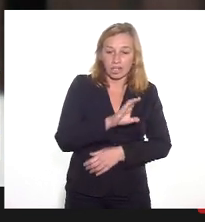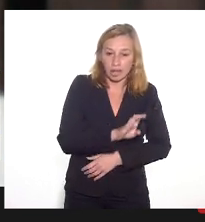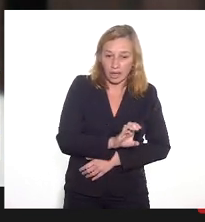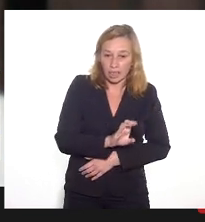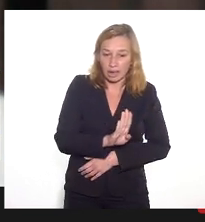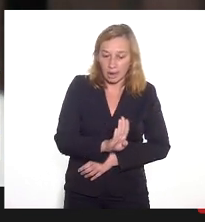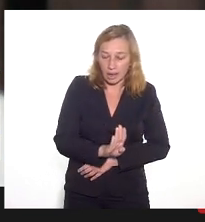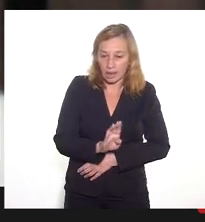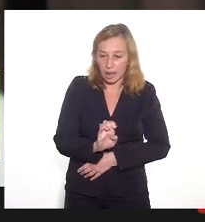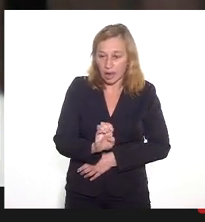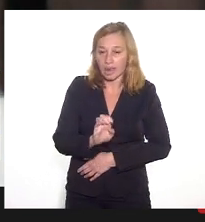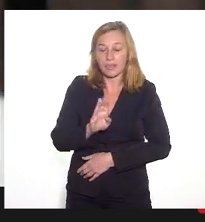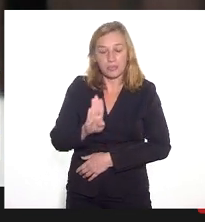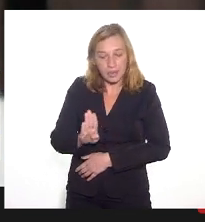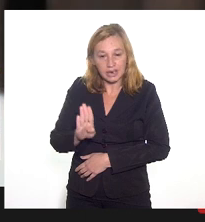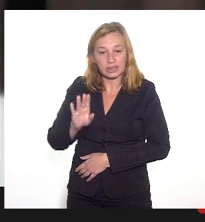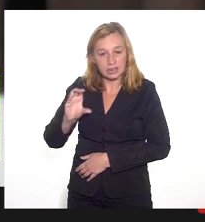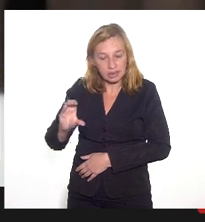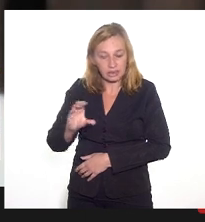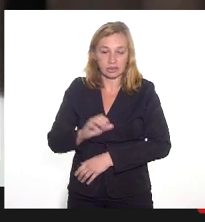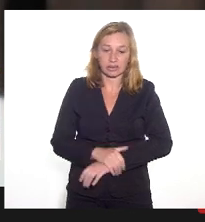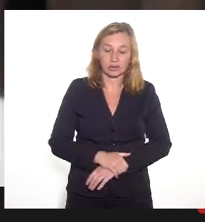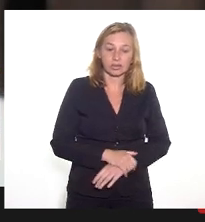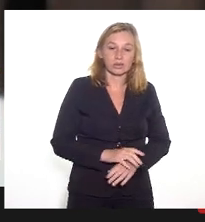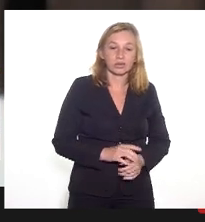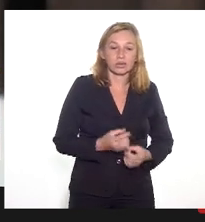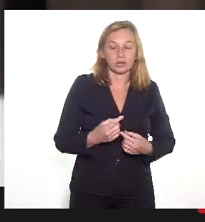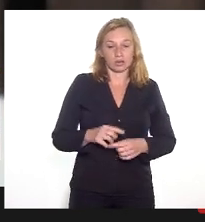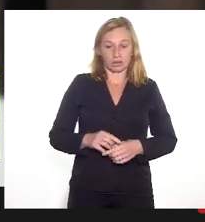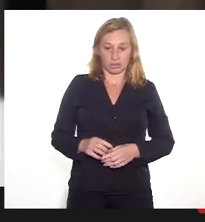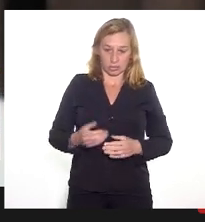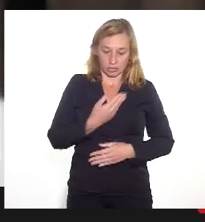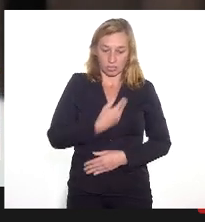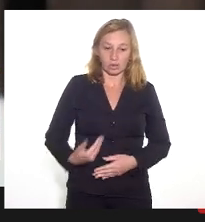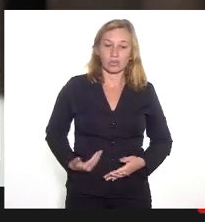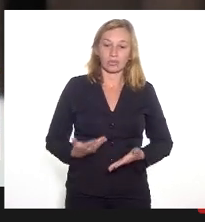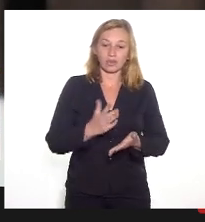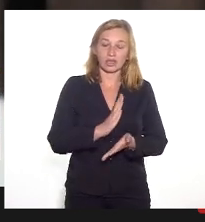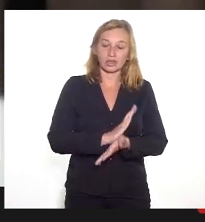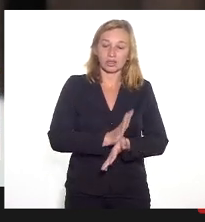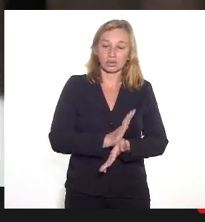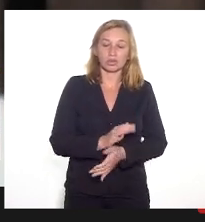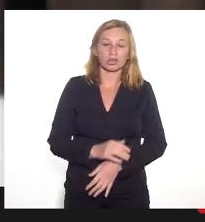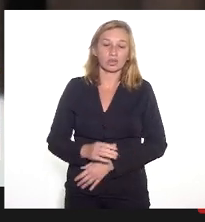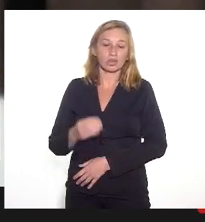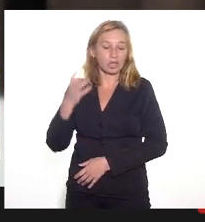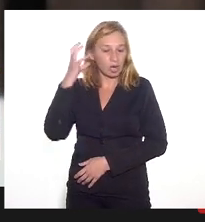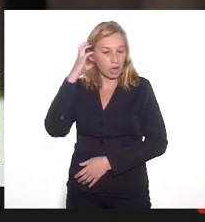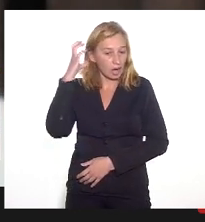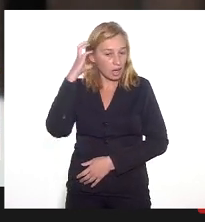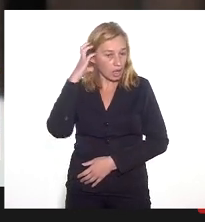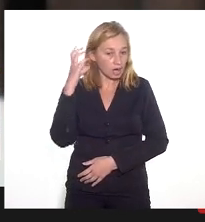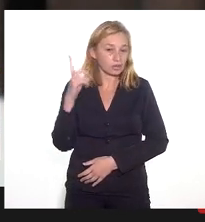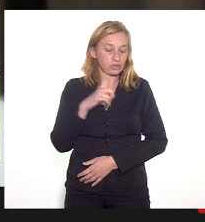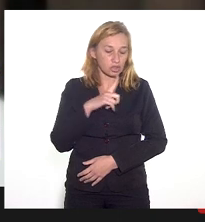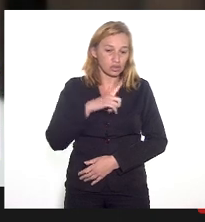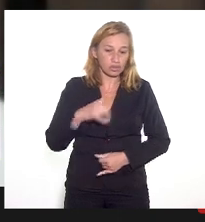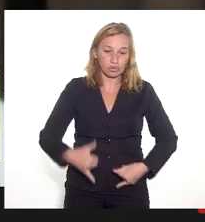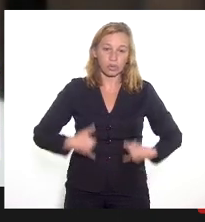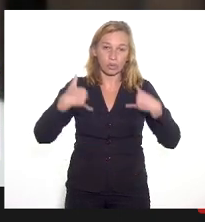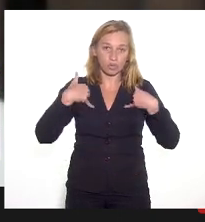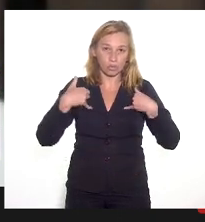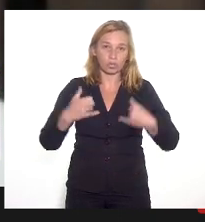comunicação pública, porque há todo um ataque institucional do governo para acabar com a EBC, com a Rádio MEC, Rádio Nacional, rádios que eu tive o orgulho e a